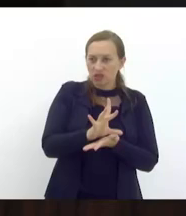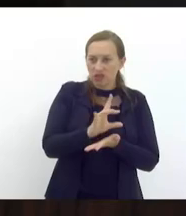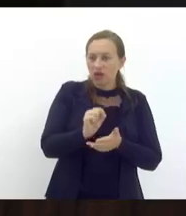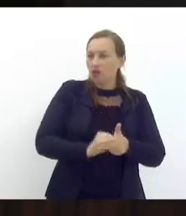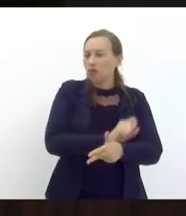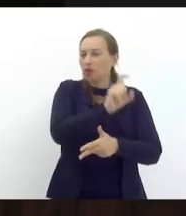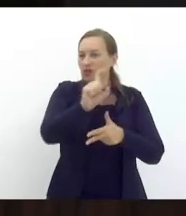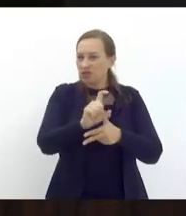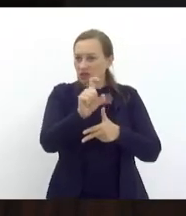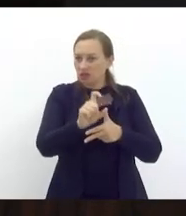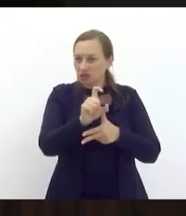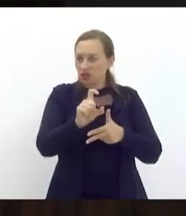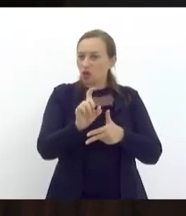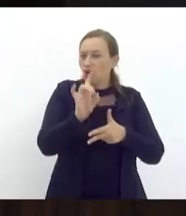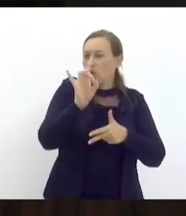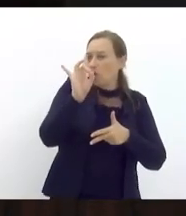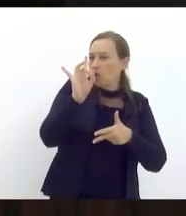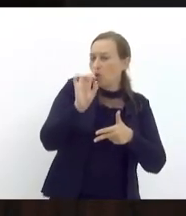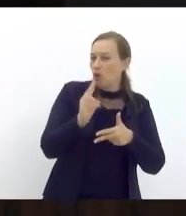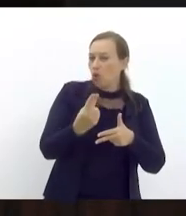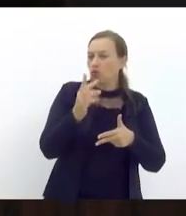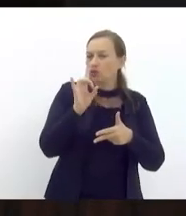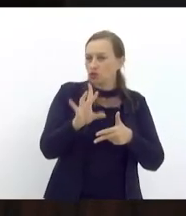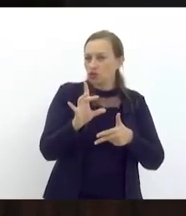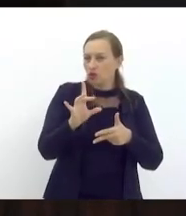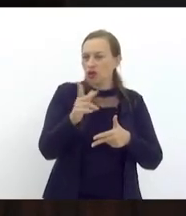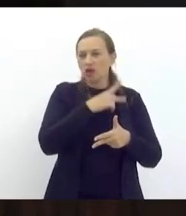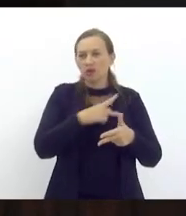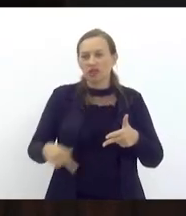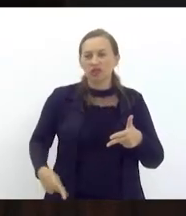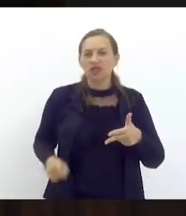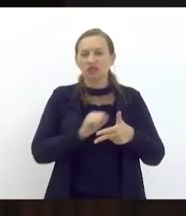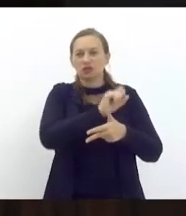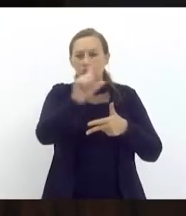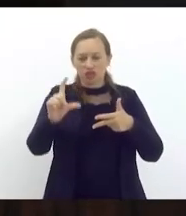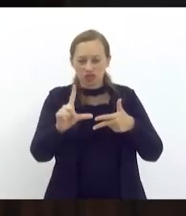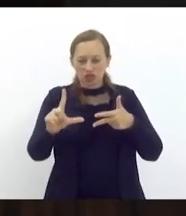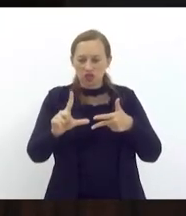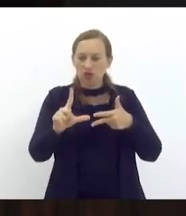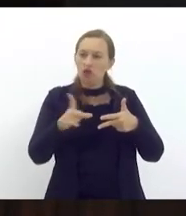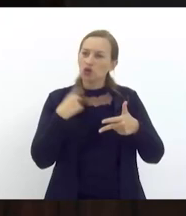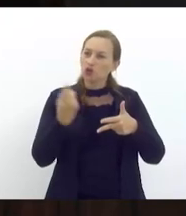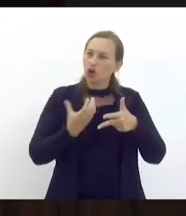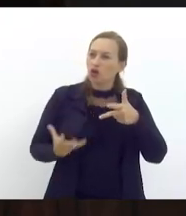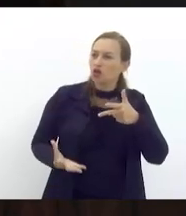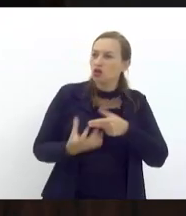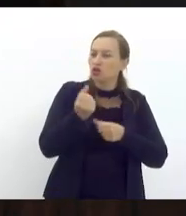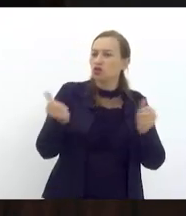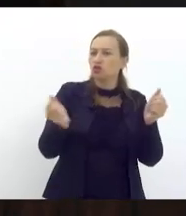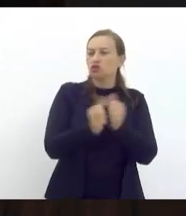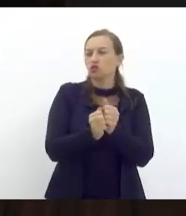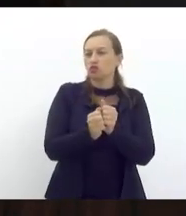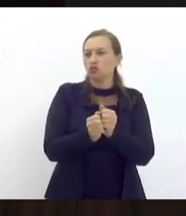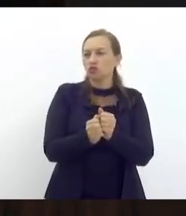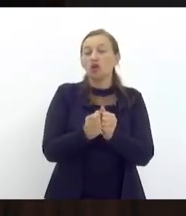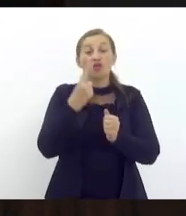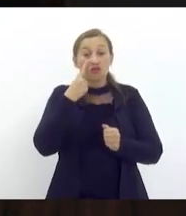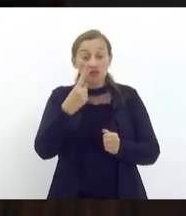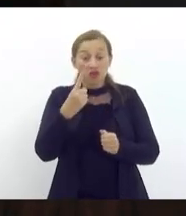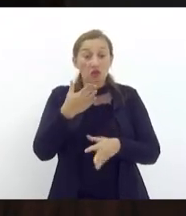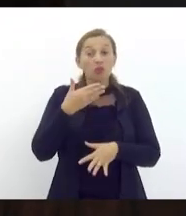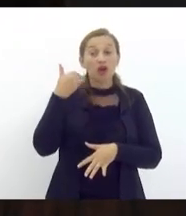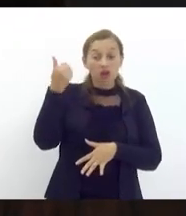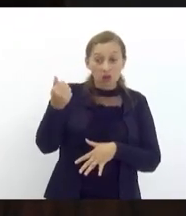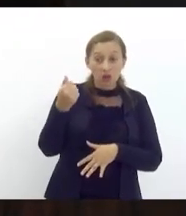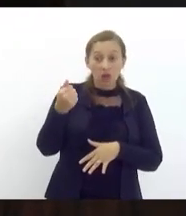que é seja unicamente pela figura da presidência do Legislativo nós vamos juntos encontrar uma saída algum número que a gente pode